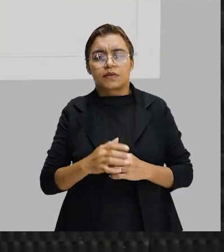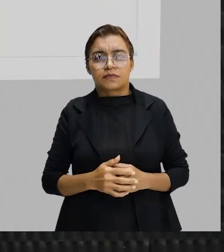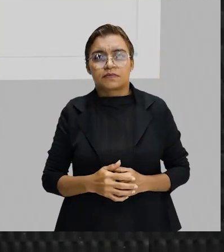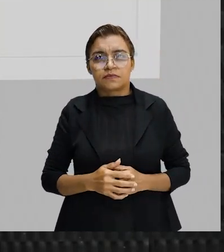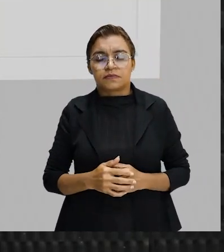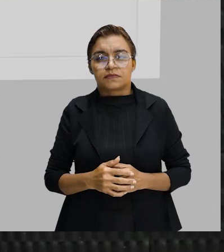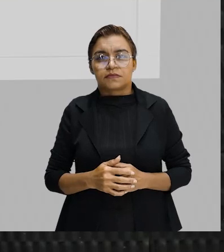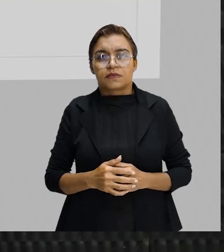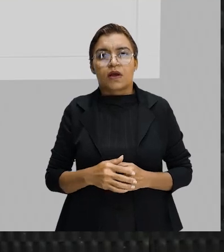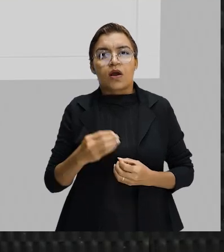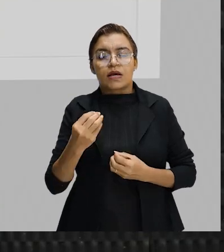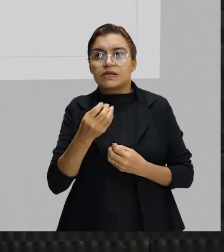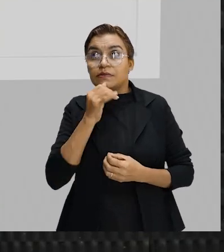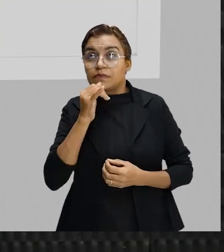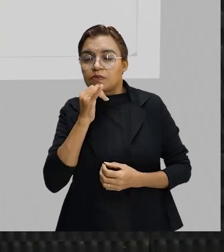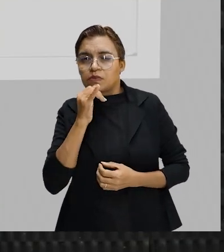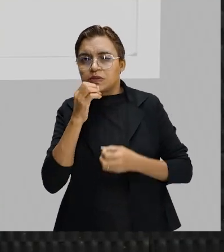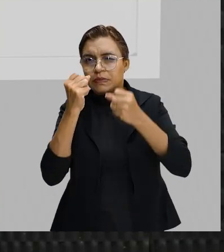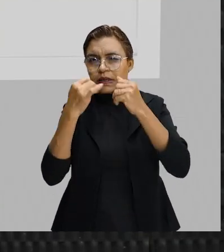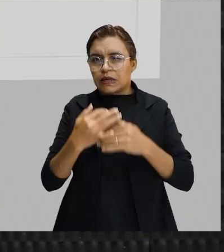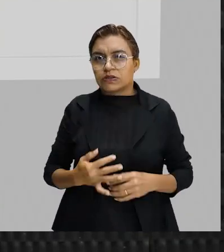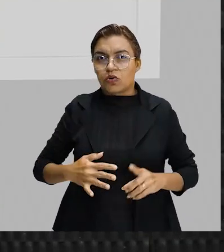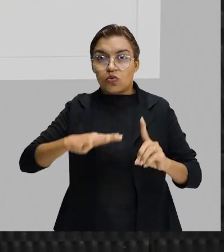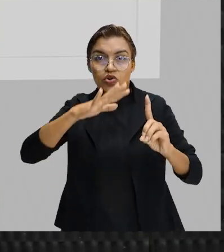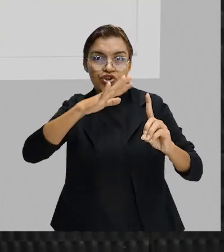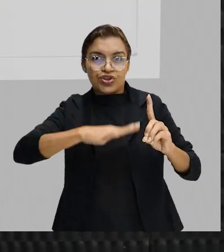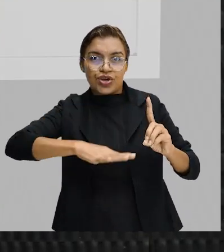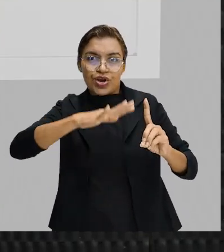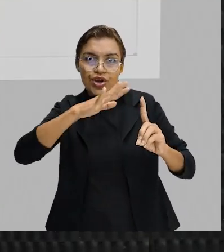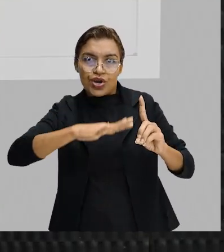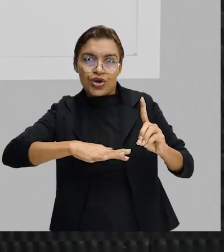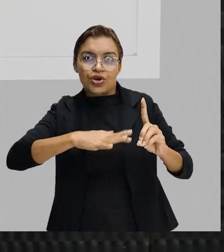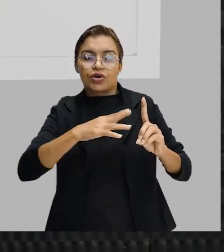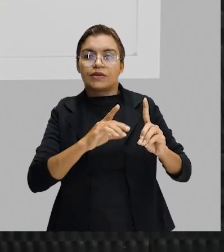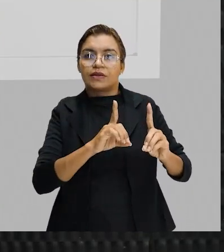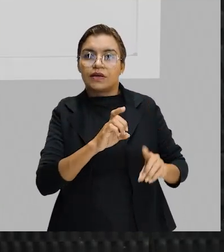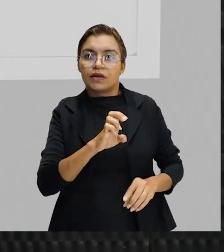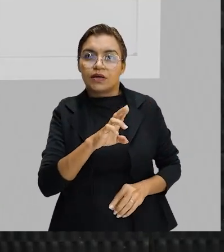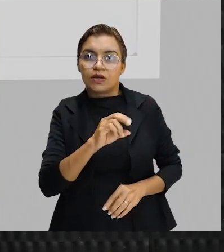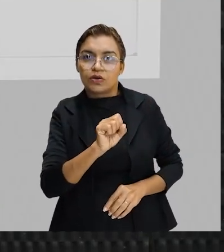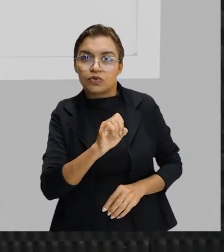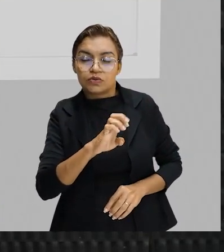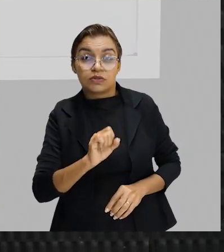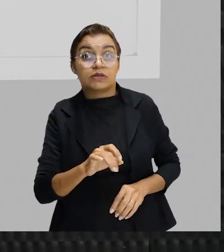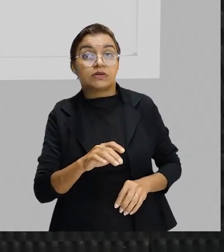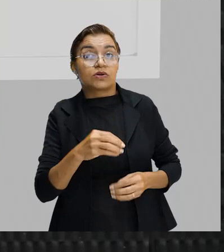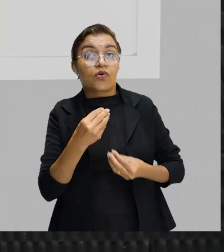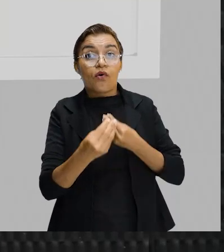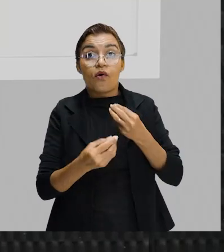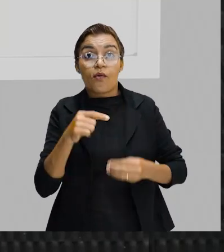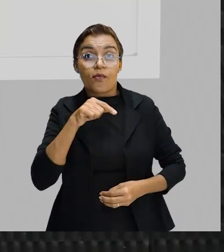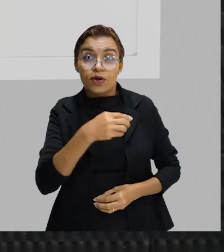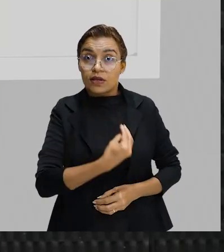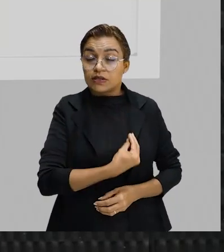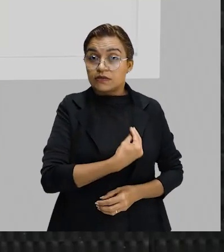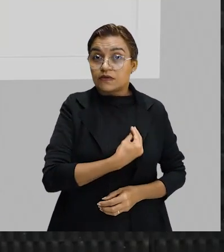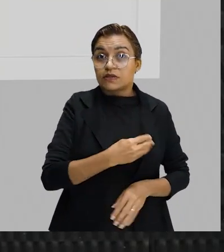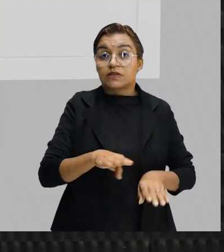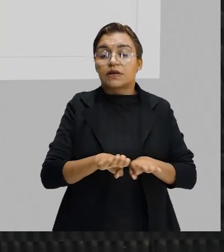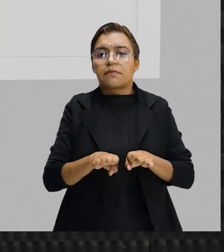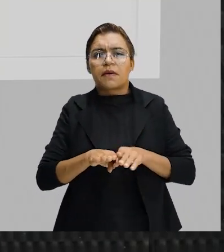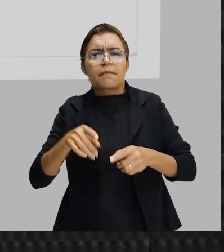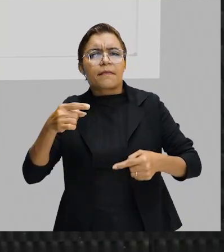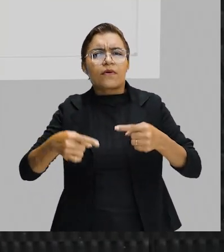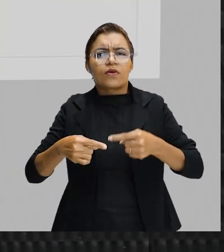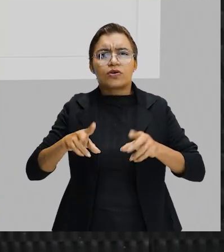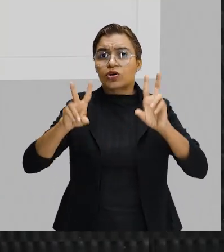a como os deuses vivem, sobre a moralidade dos deuses e sobre a política exercida por eles. Basta você pensar